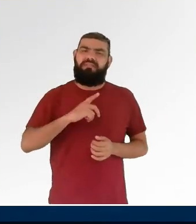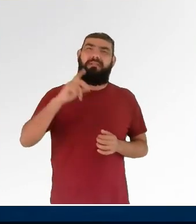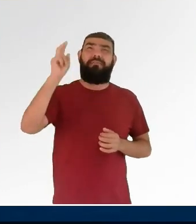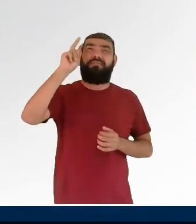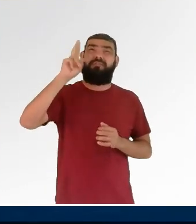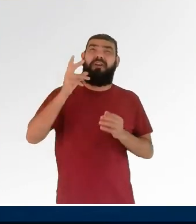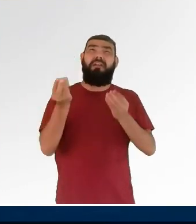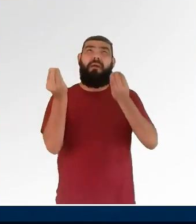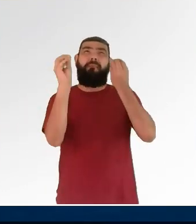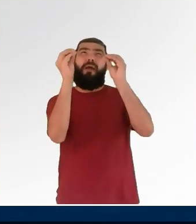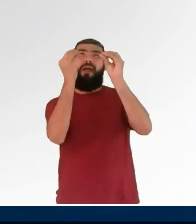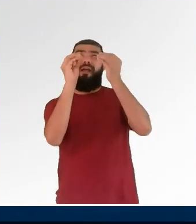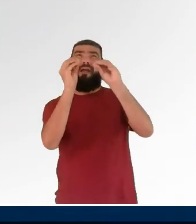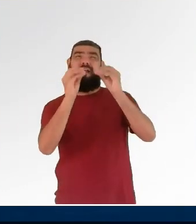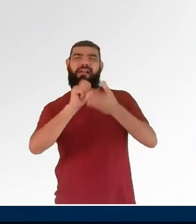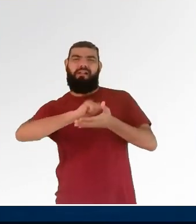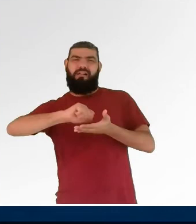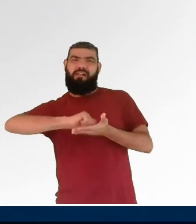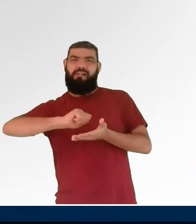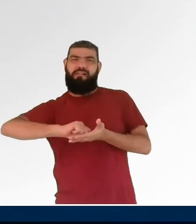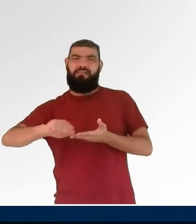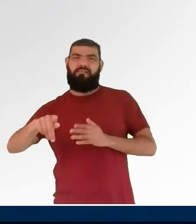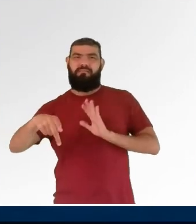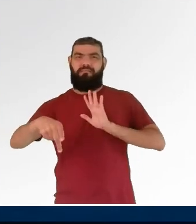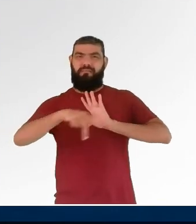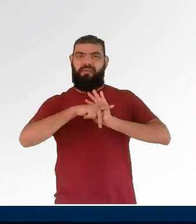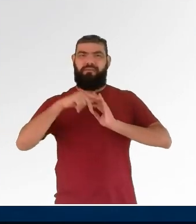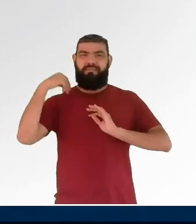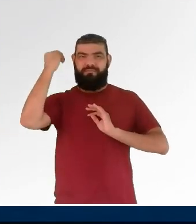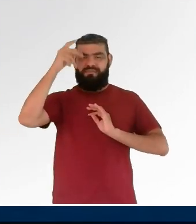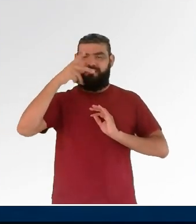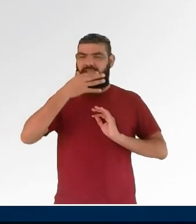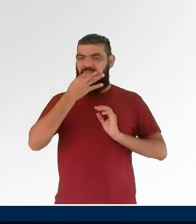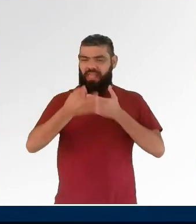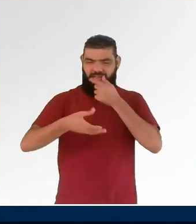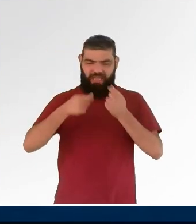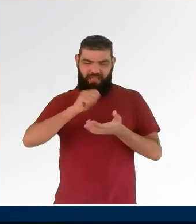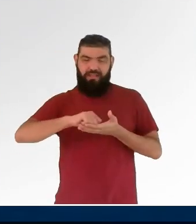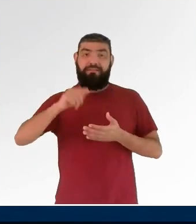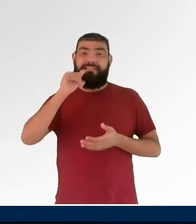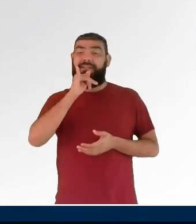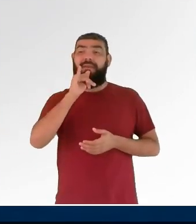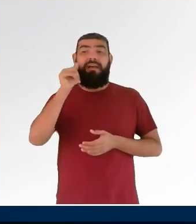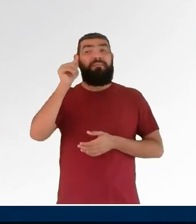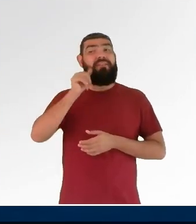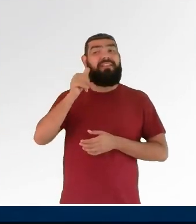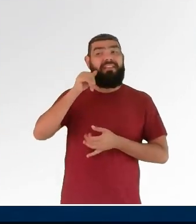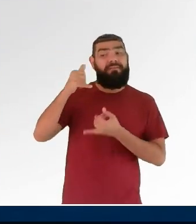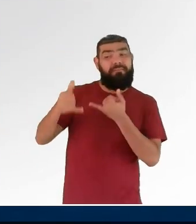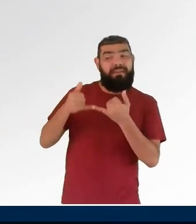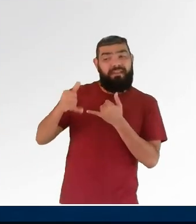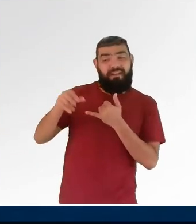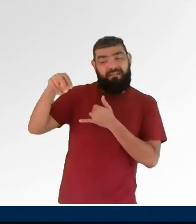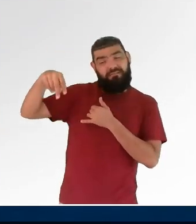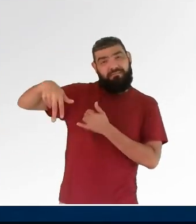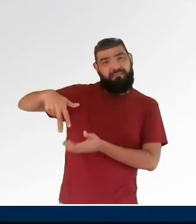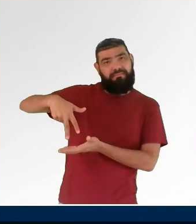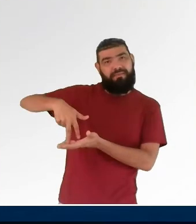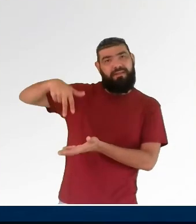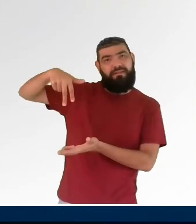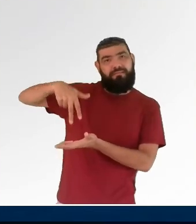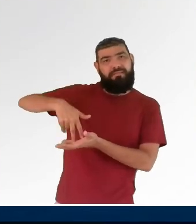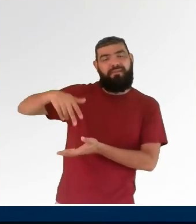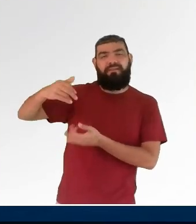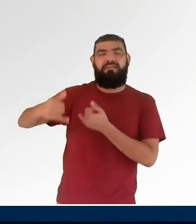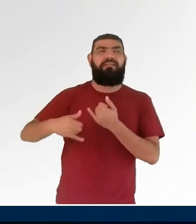que te levam à narrativa. A menina brincando, por exemplo, você pode ter criado diversas situações. Ela se reuniu com a família,